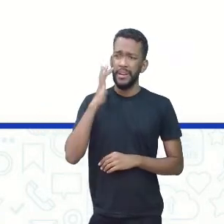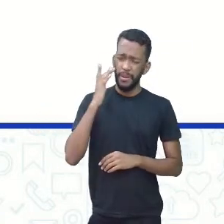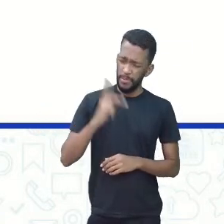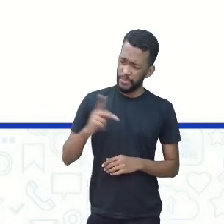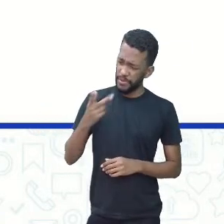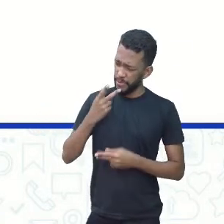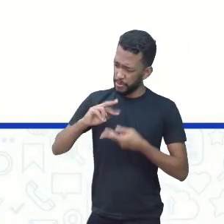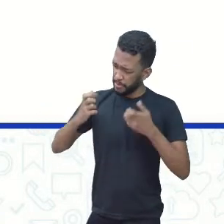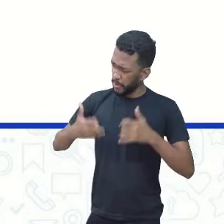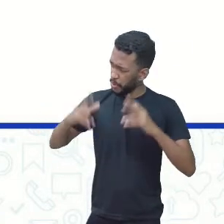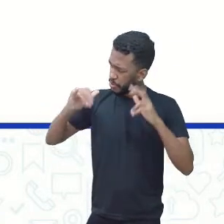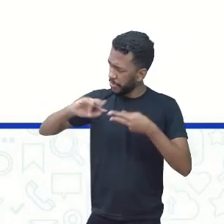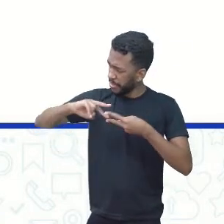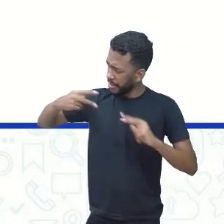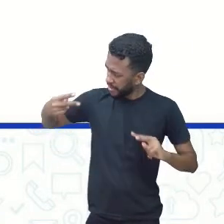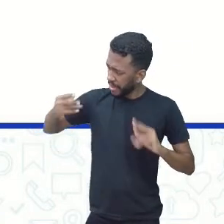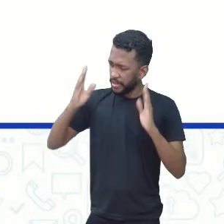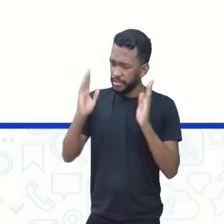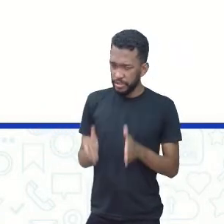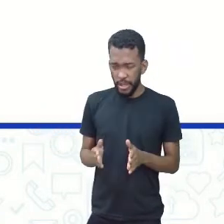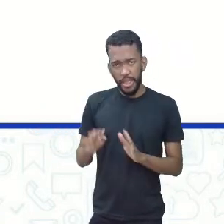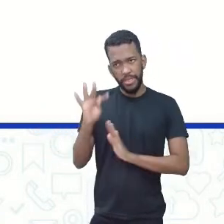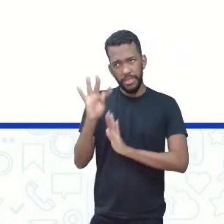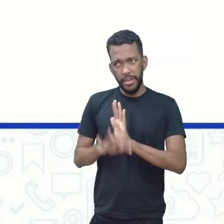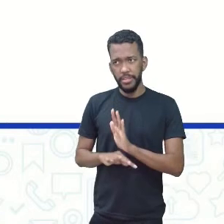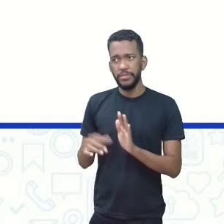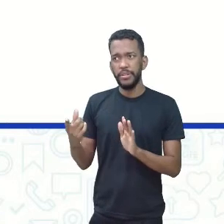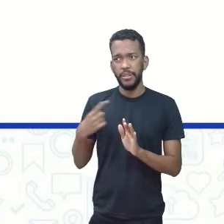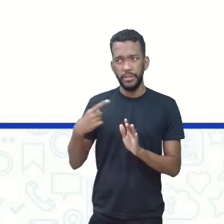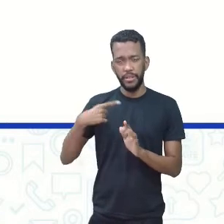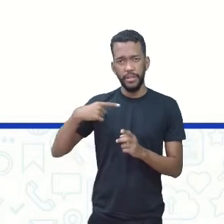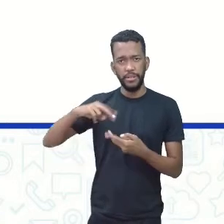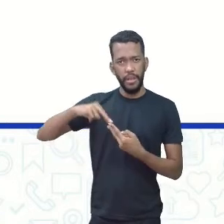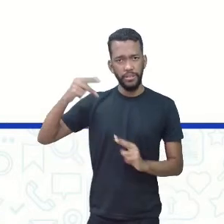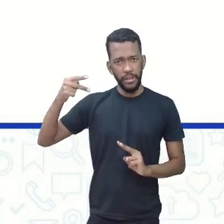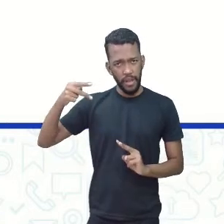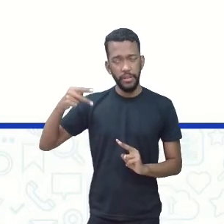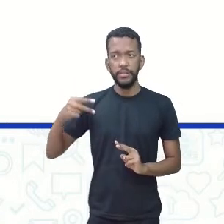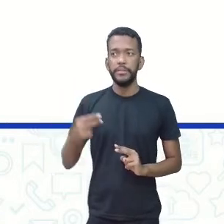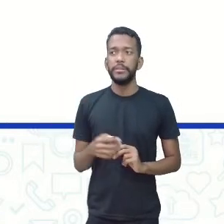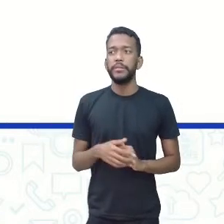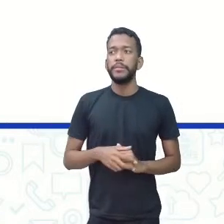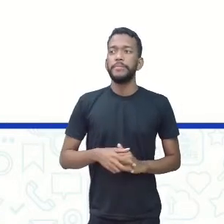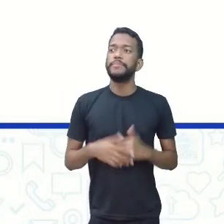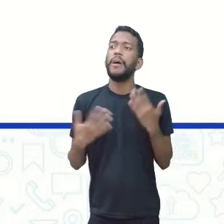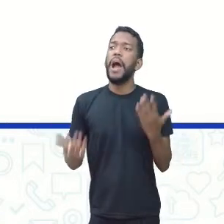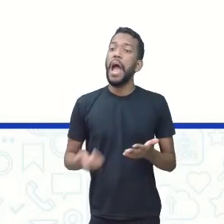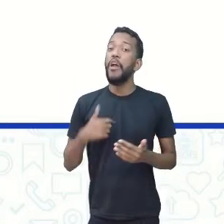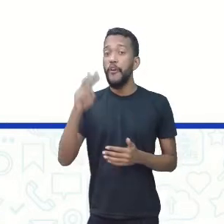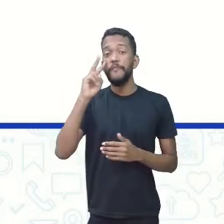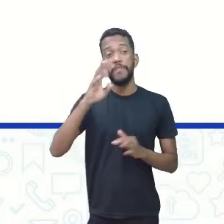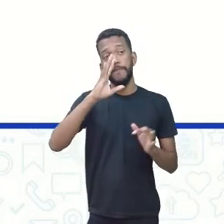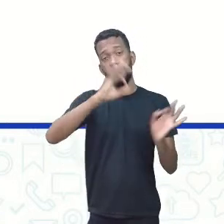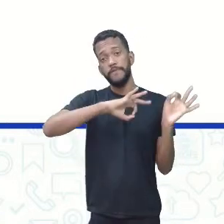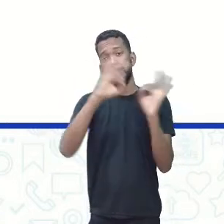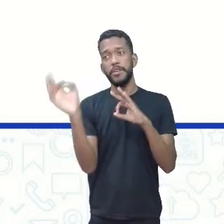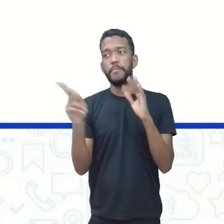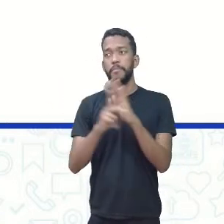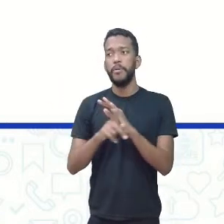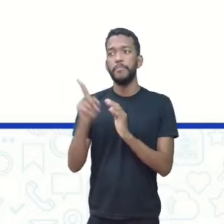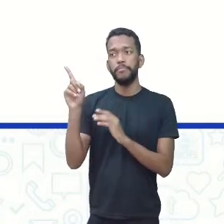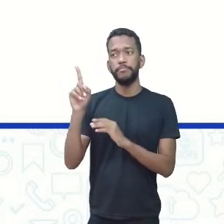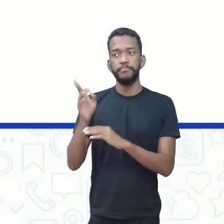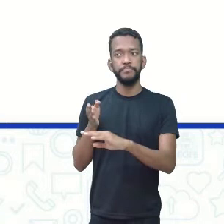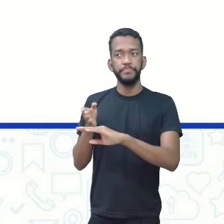falou de DNA? Será que no texto tem falando de DNA? Ah, não, professora, eu vi em um dos vídeos lá da